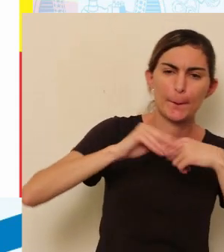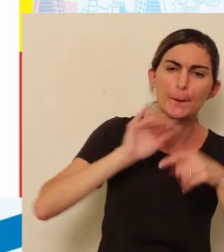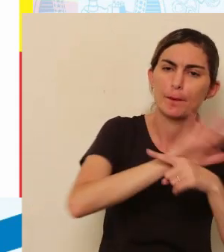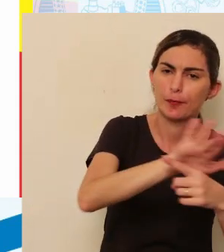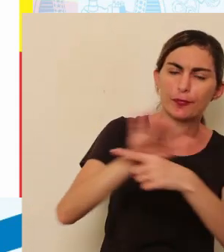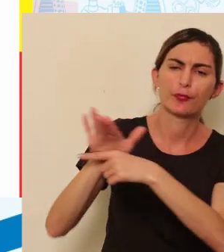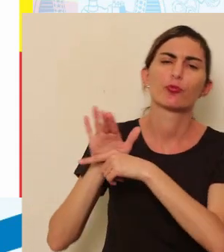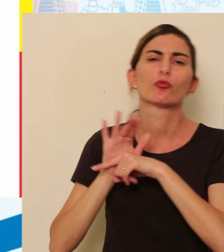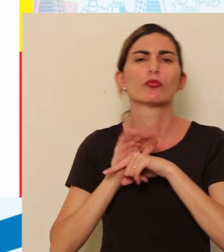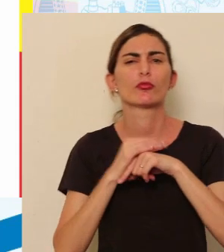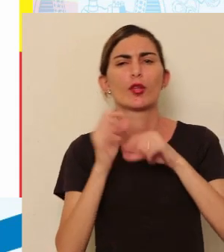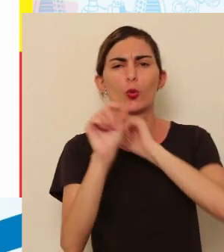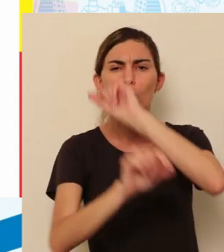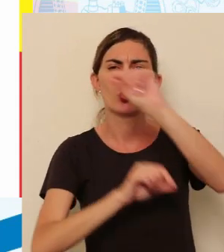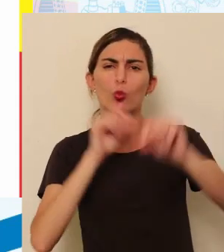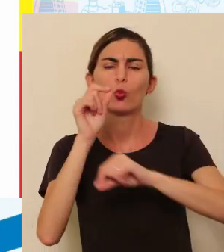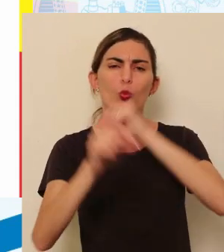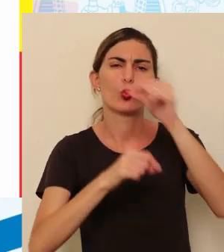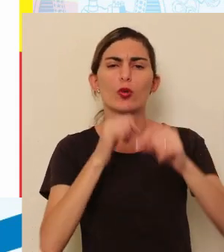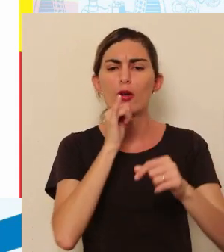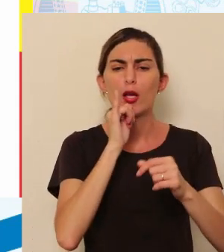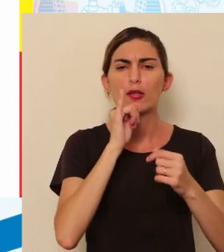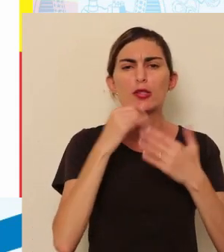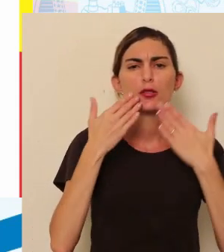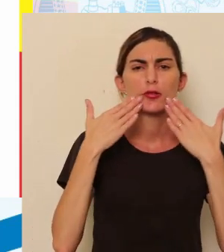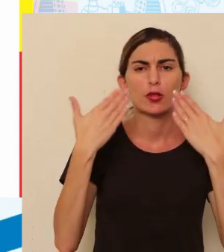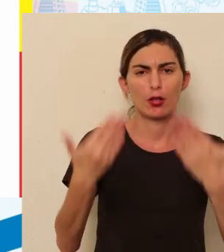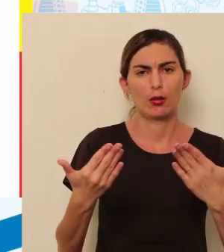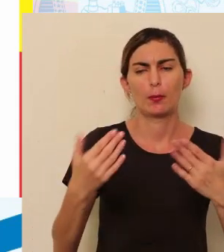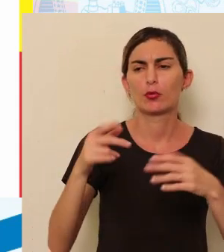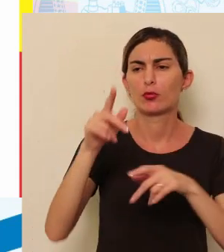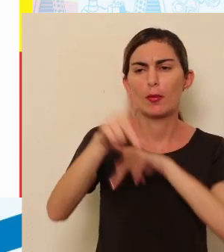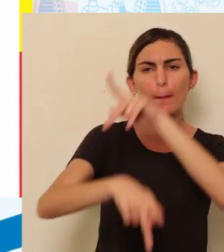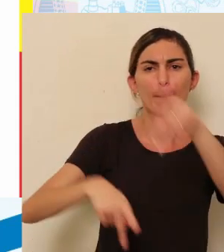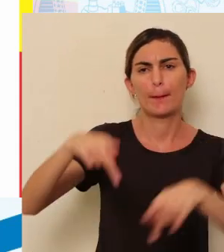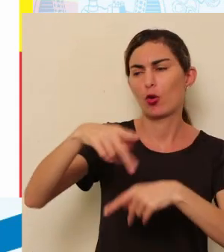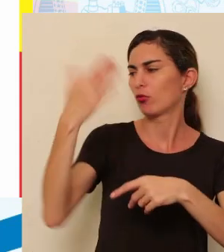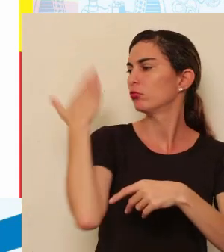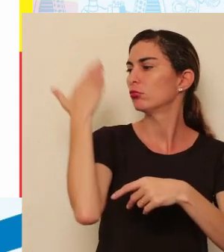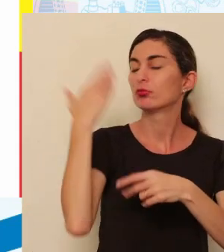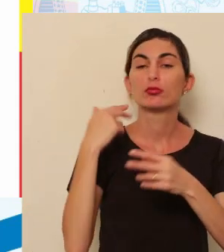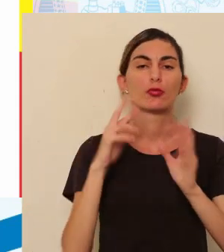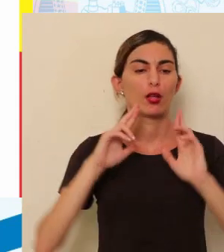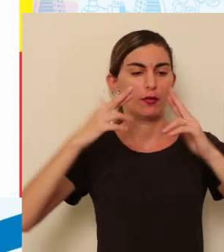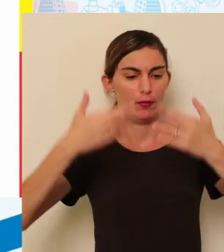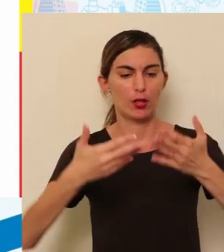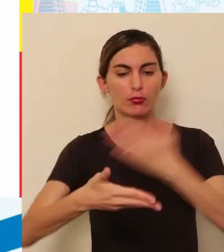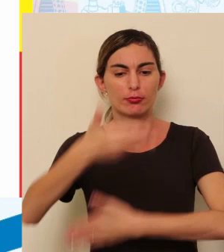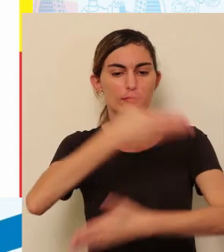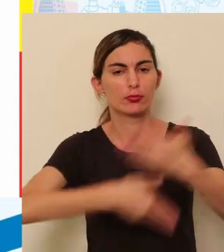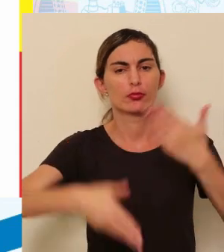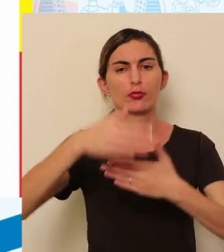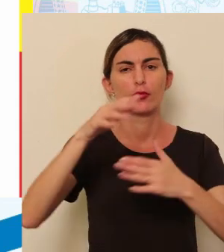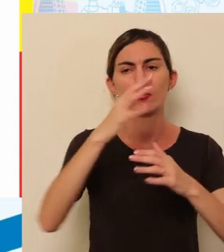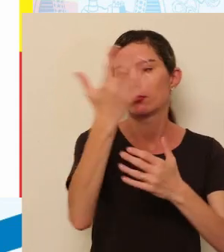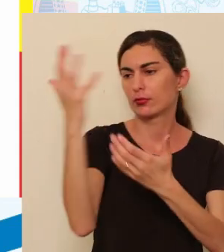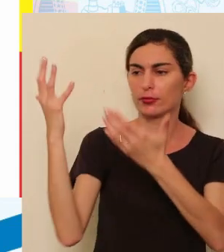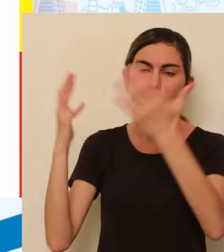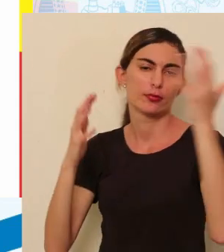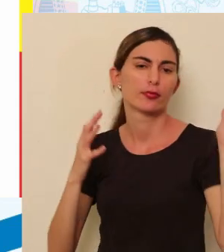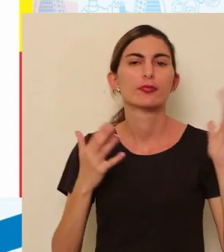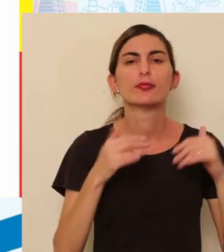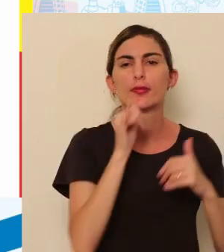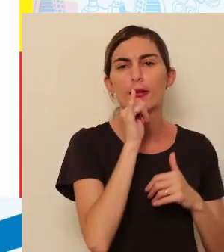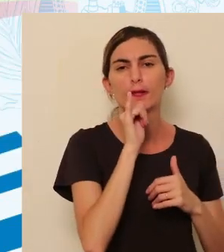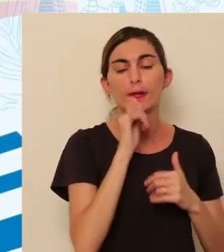de solidariedade? O que guardamos de exemplos dos povos nativos no que se refere ao relacionamento com a